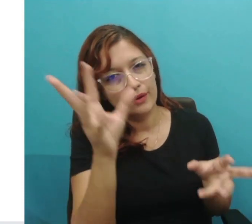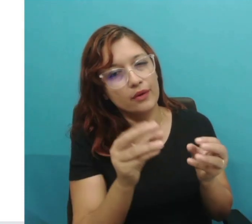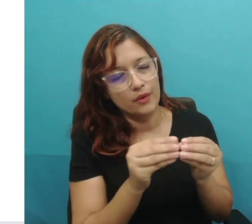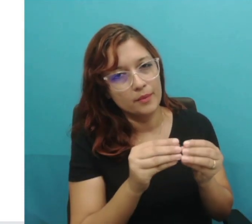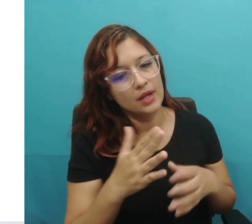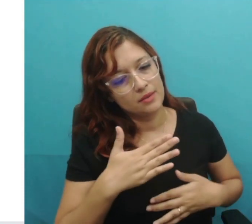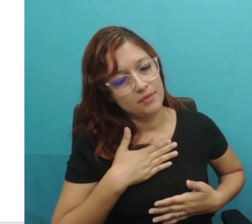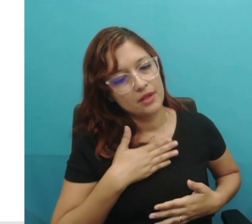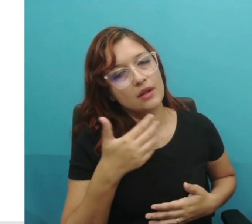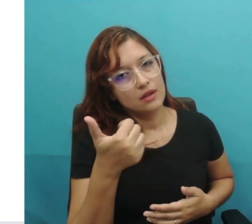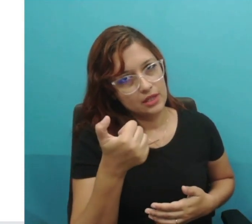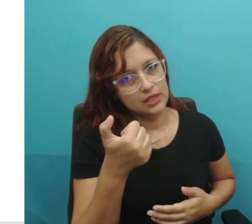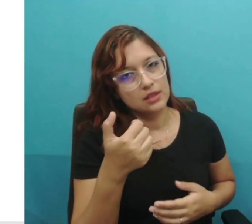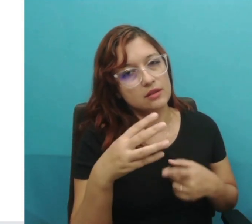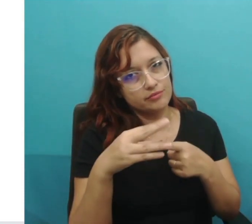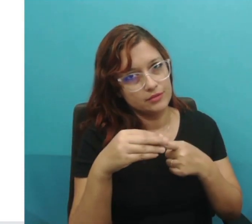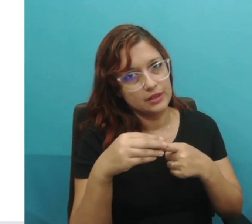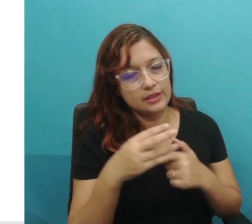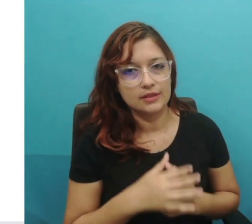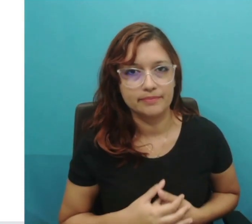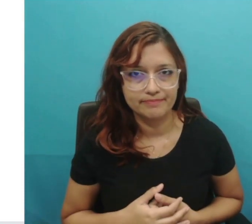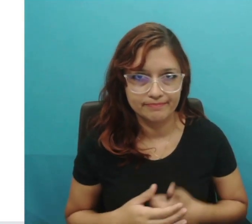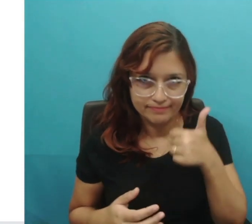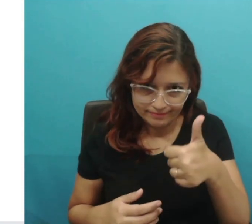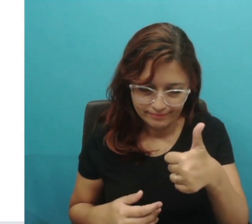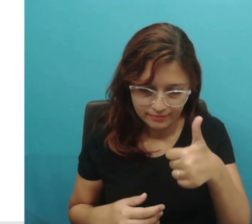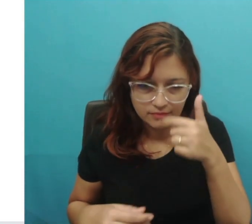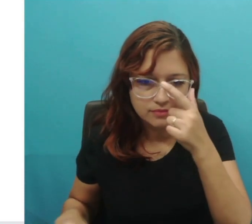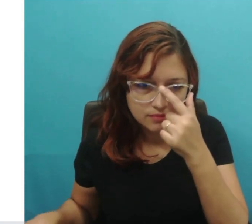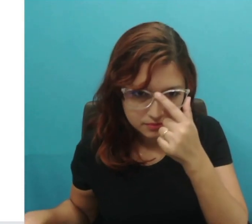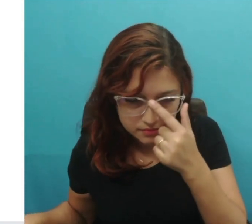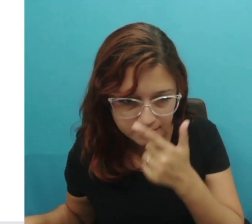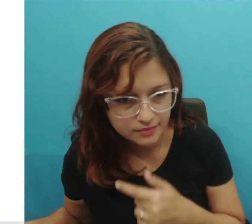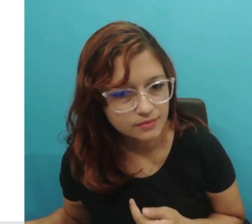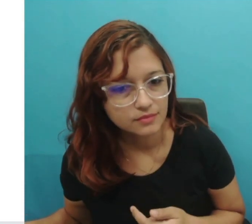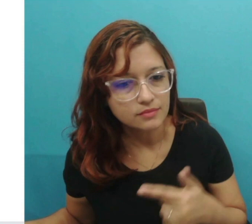Ela sabe que eu estou me referindo à caneta.